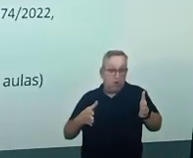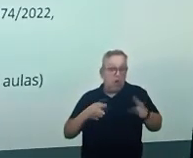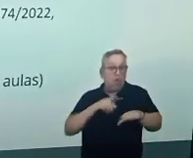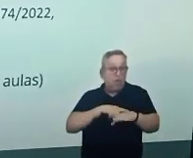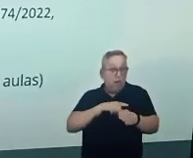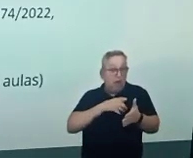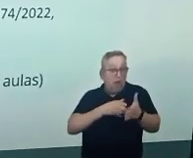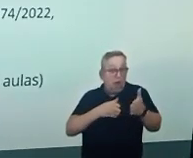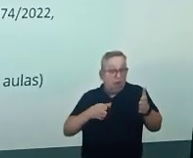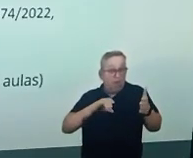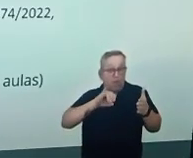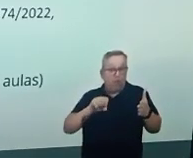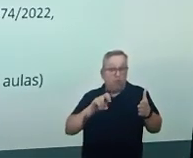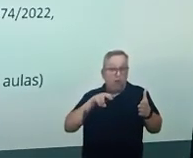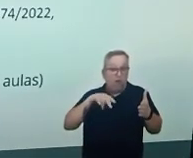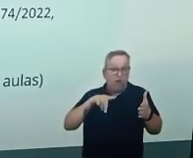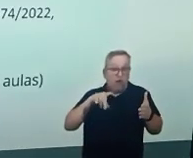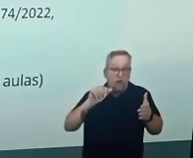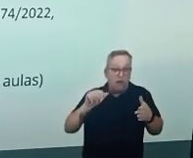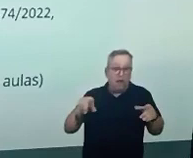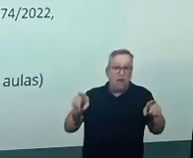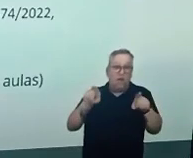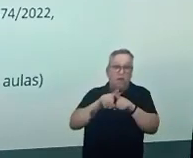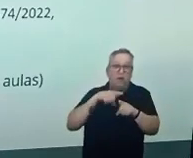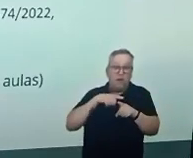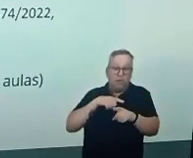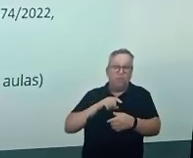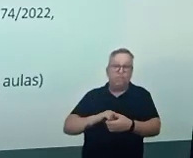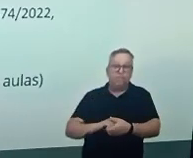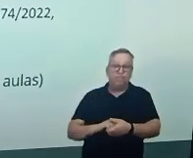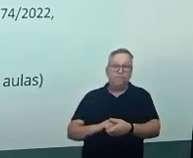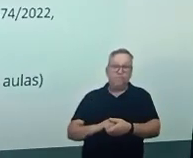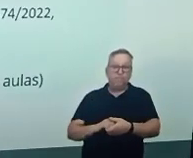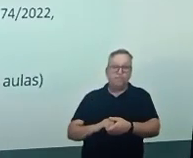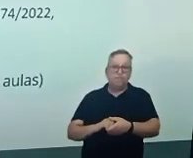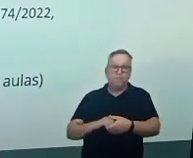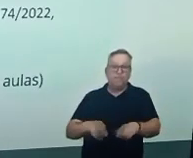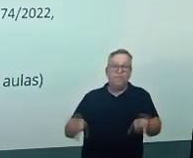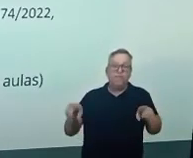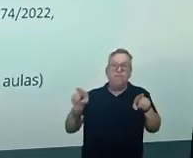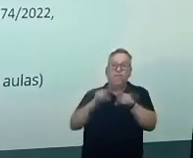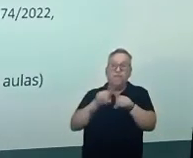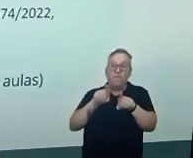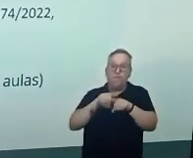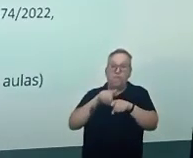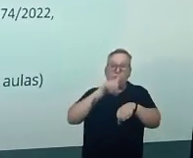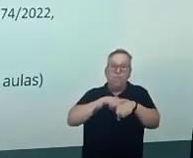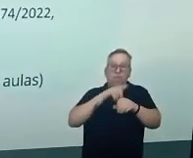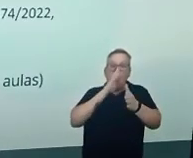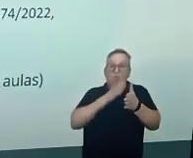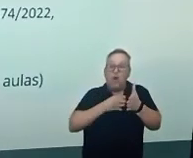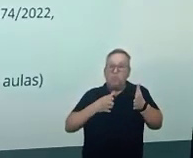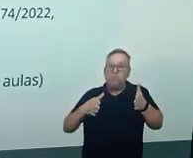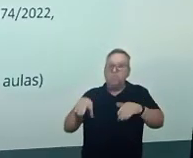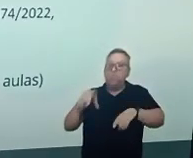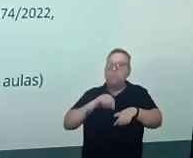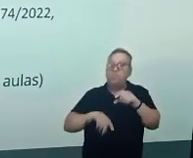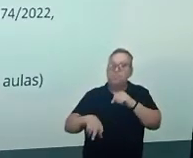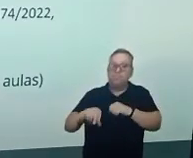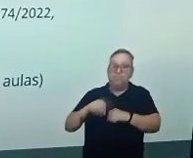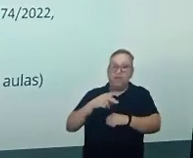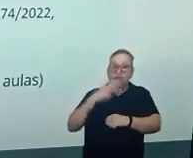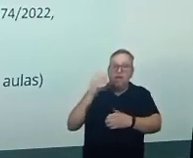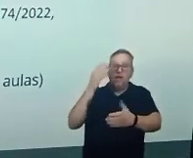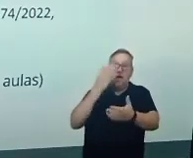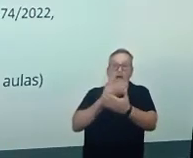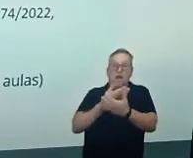que optaram pela nova carreira, eles passam a ter jornada. E a jornada que eles podem optar é a de 20